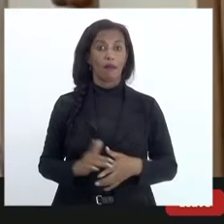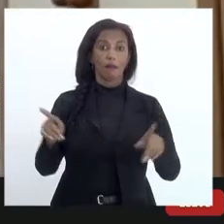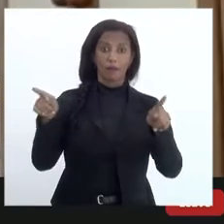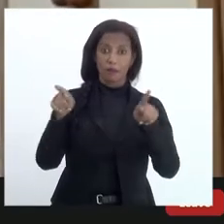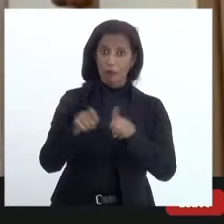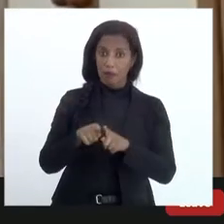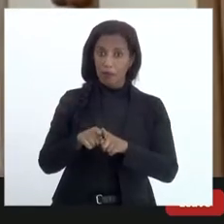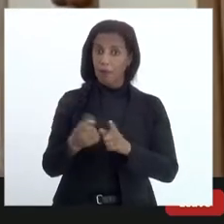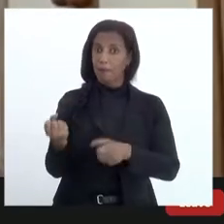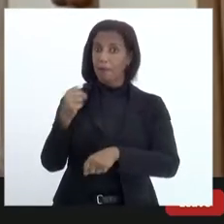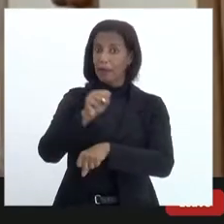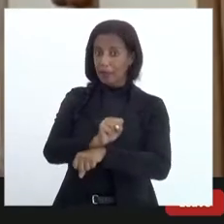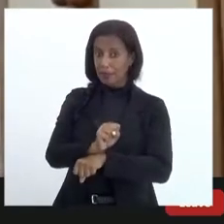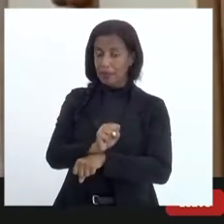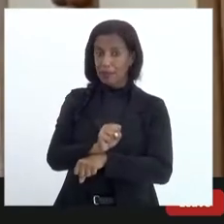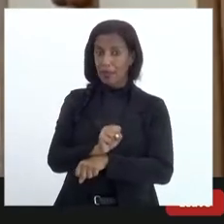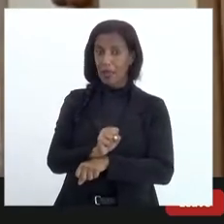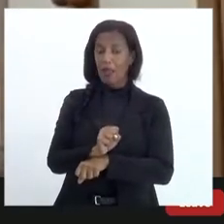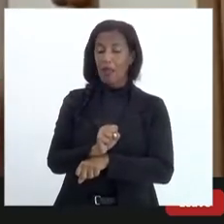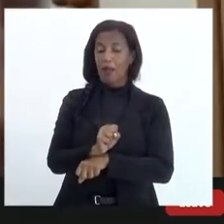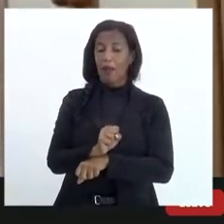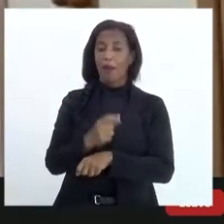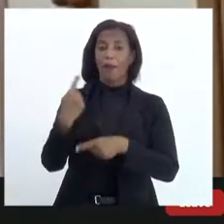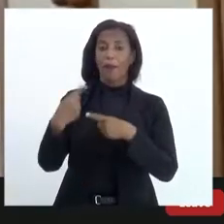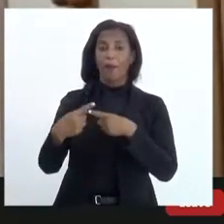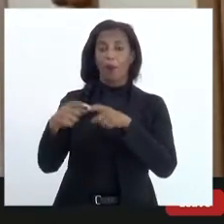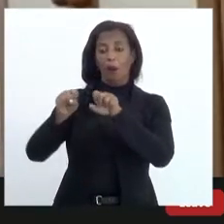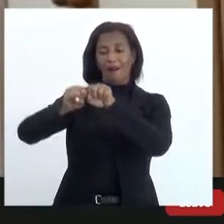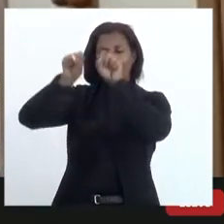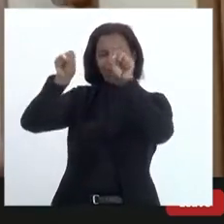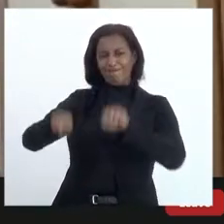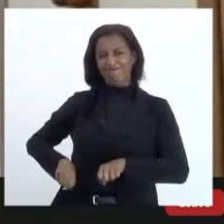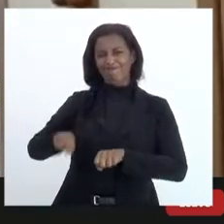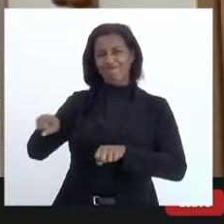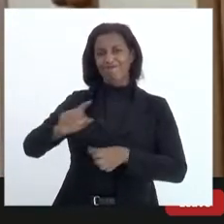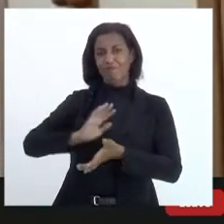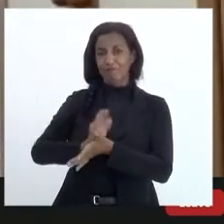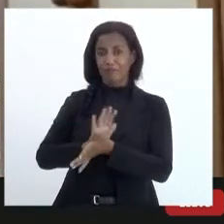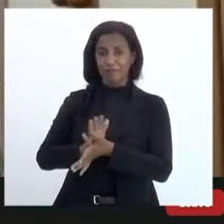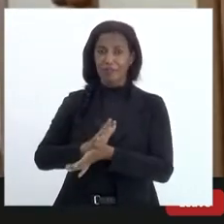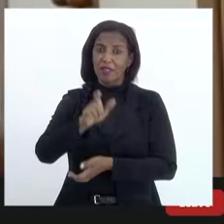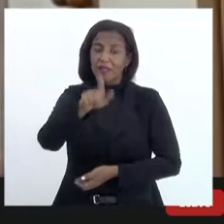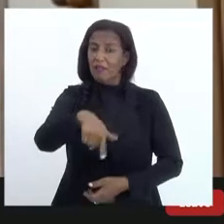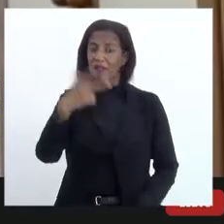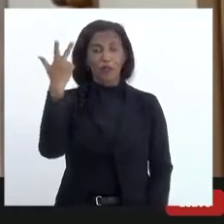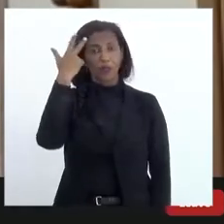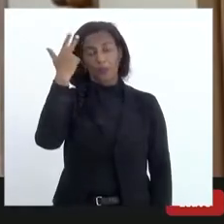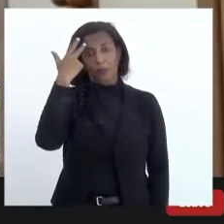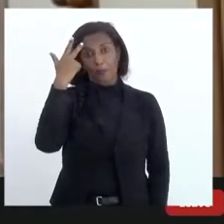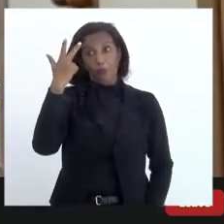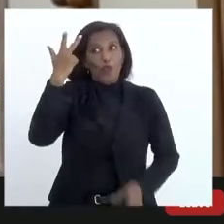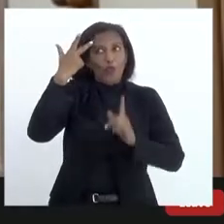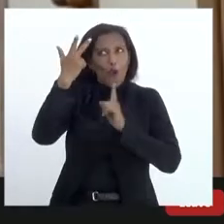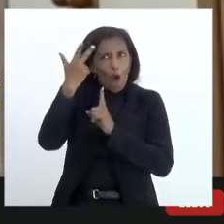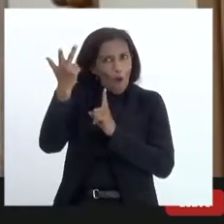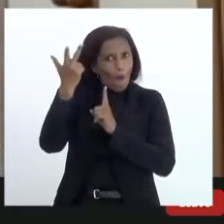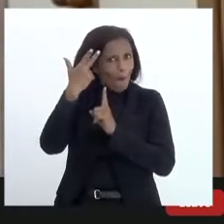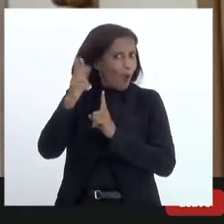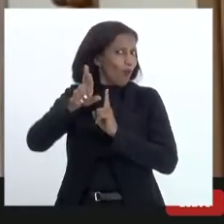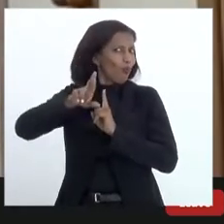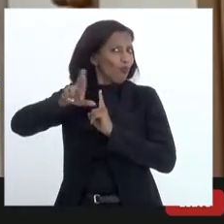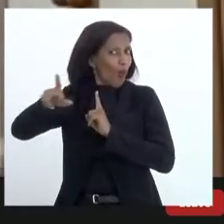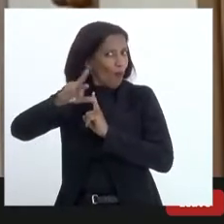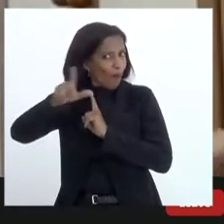Eventualmente paralisada ali por alguma estrutura racista. Que é normal, que é normal não é, né? Mas é